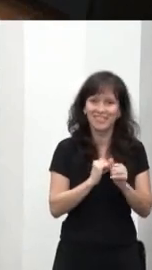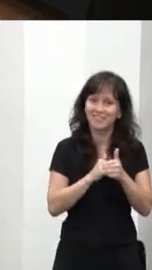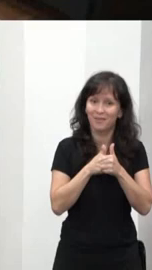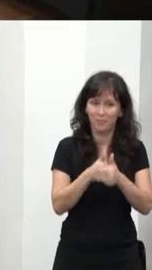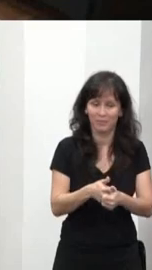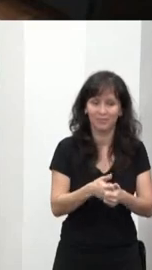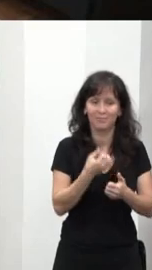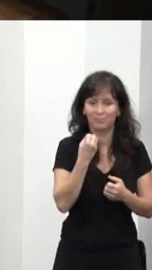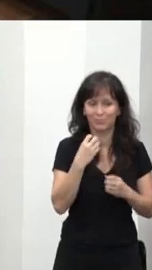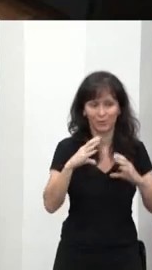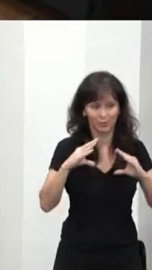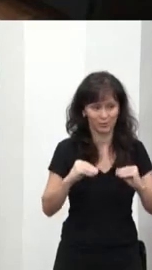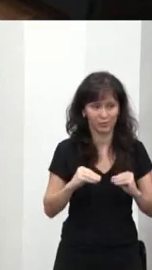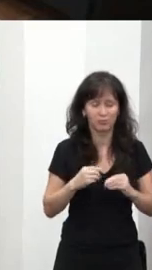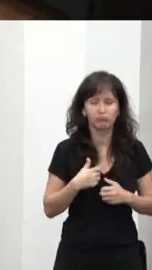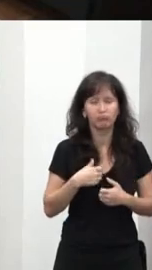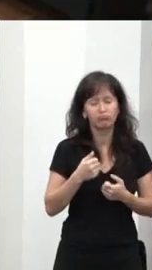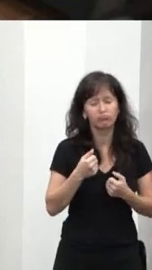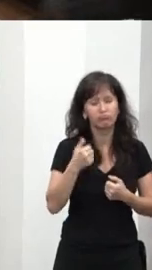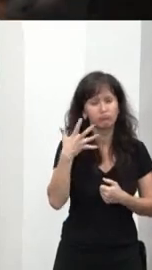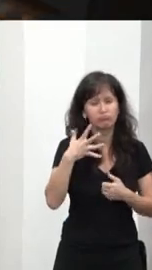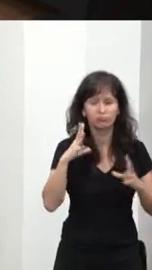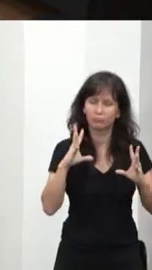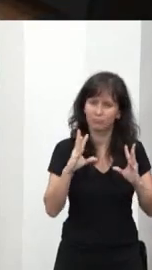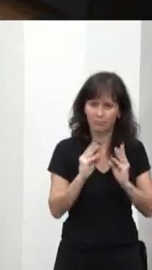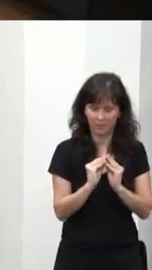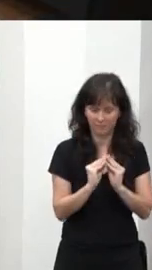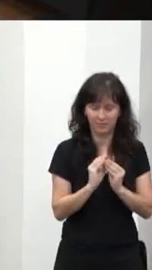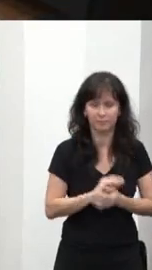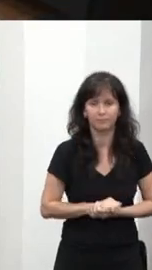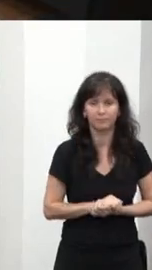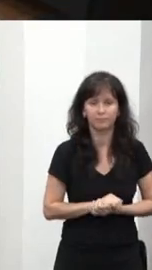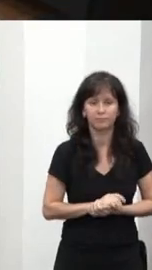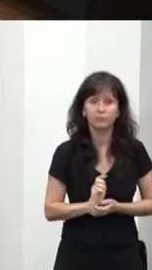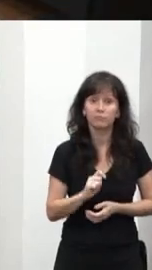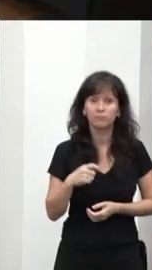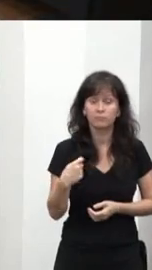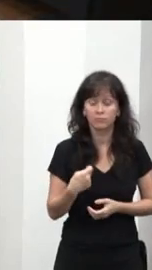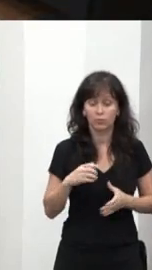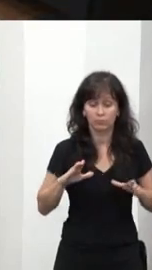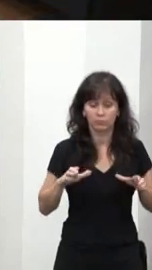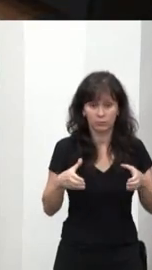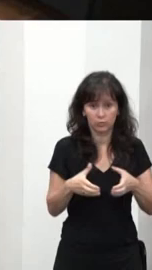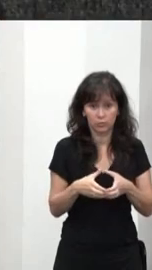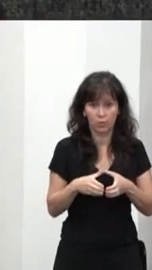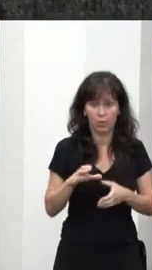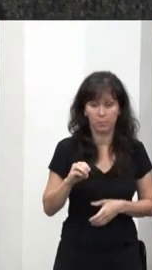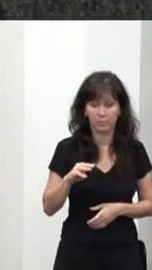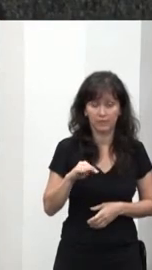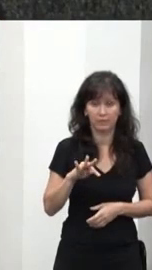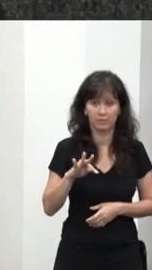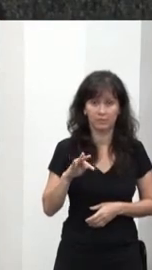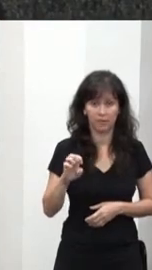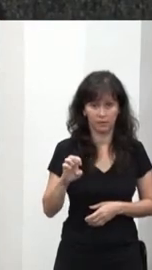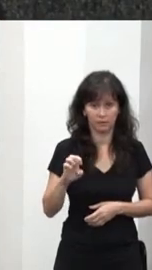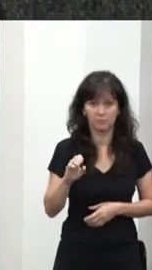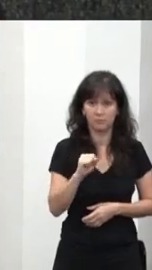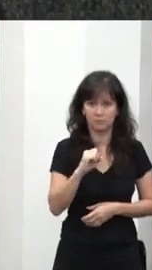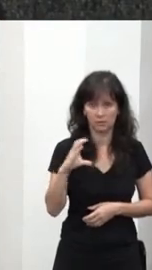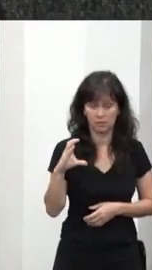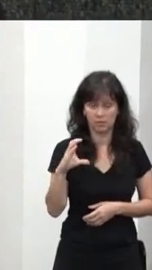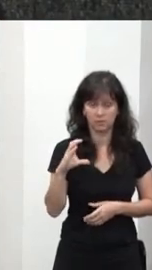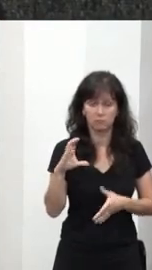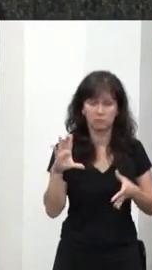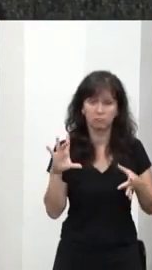a fala será breve somos o comitê de Santa Catarina da Lei Paulo